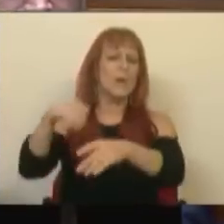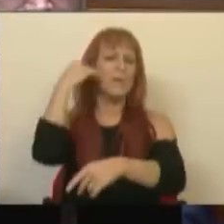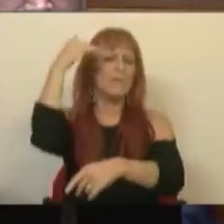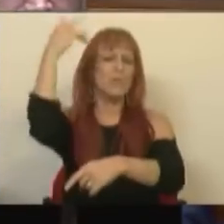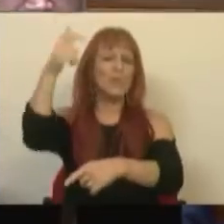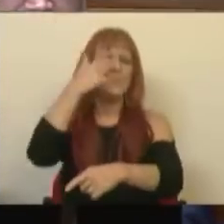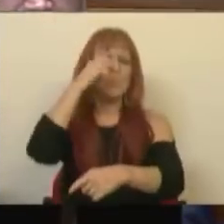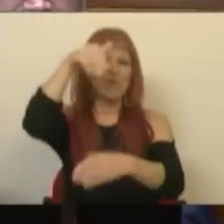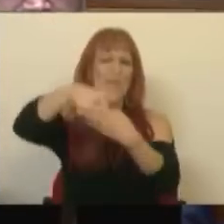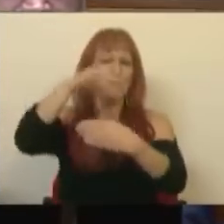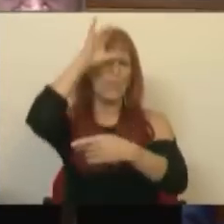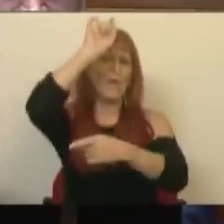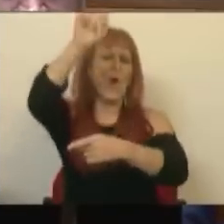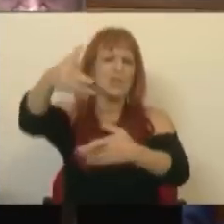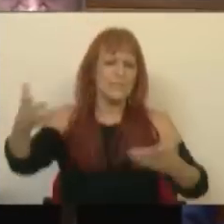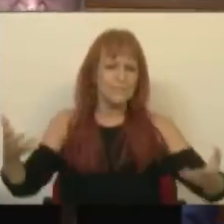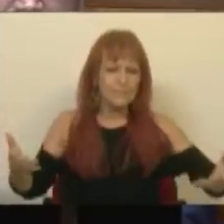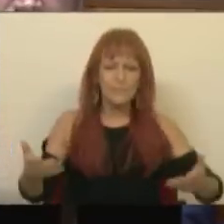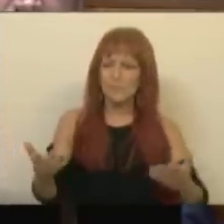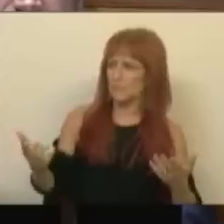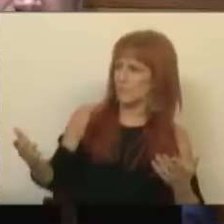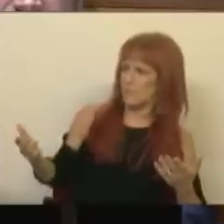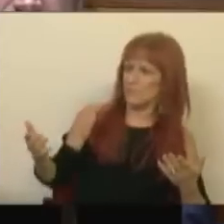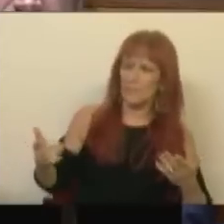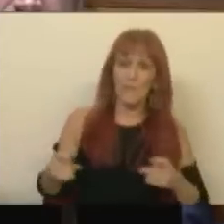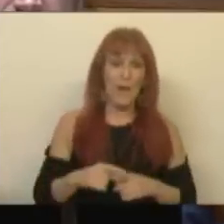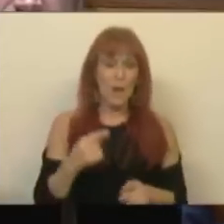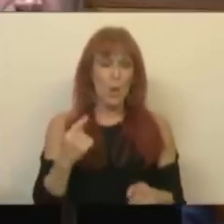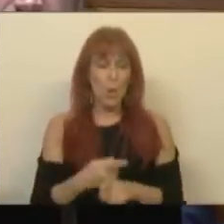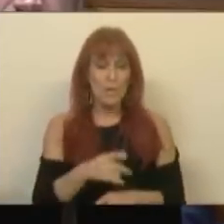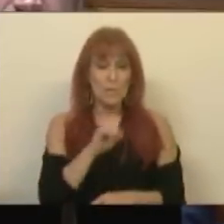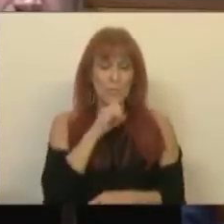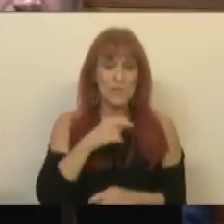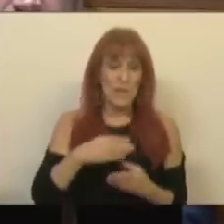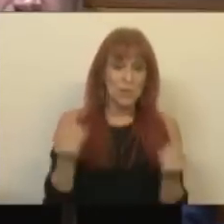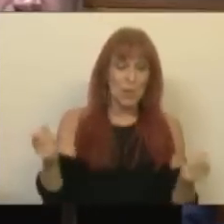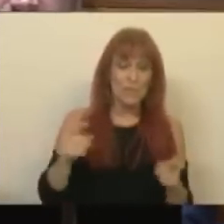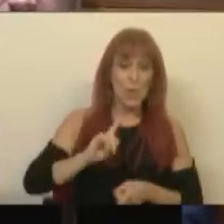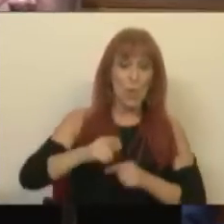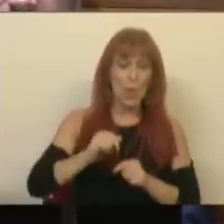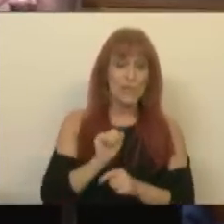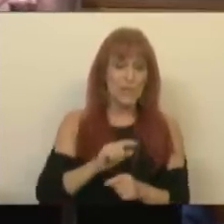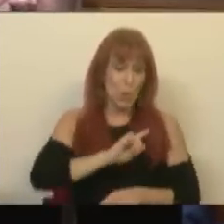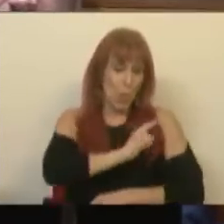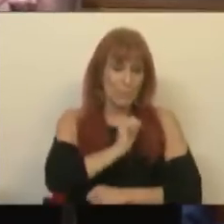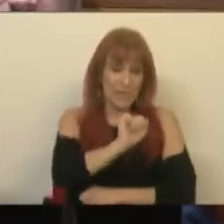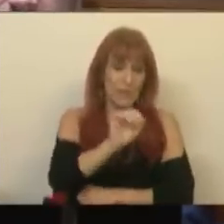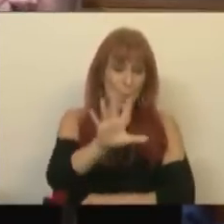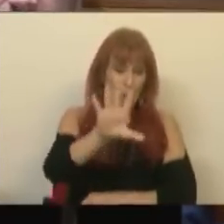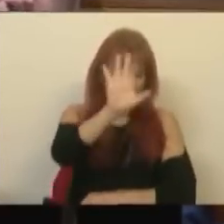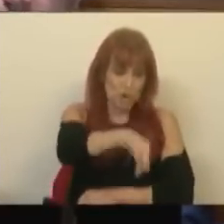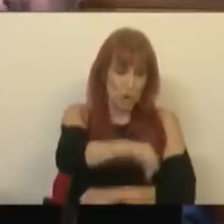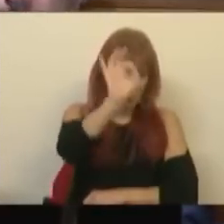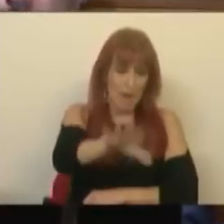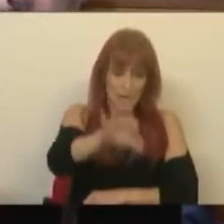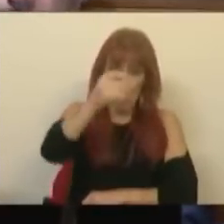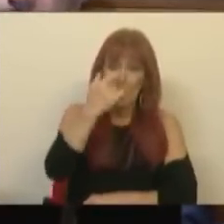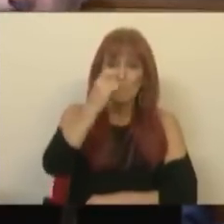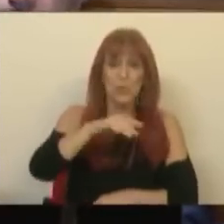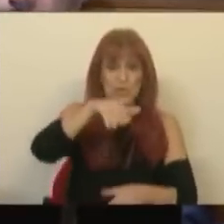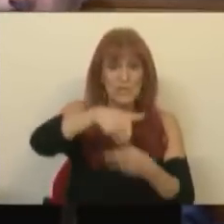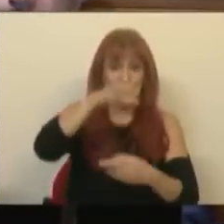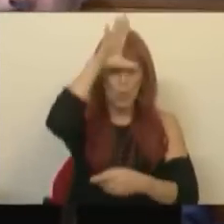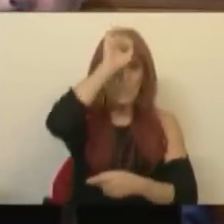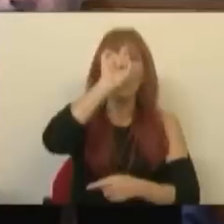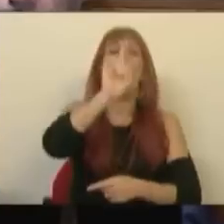futuros futuros governantes ora uma coisa que talvez até ser resolvida naquilo que são as suas competências quando escolhes porque os governantes Ah